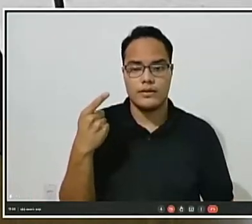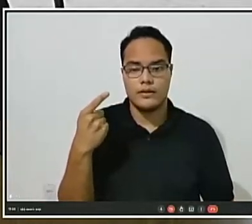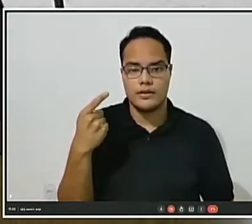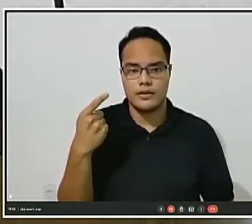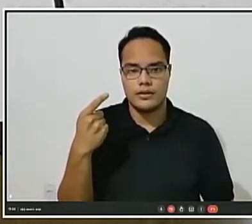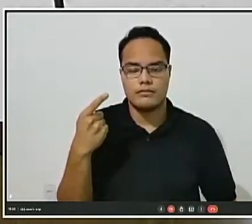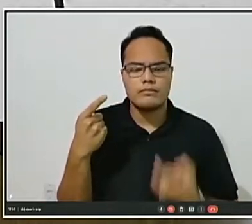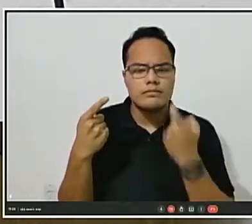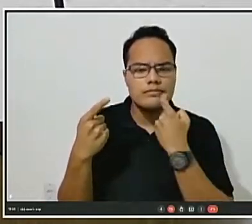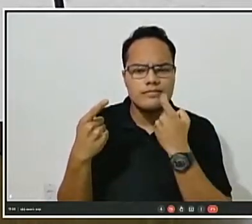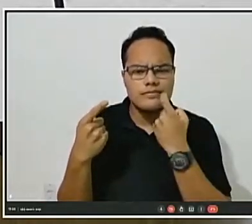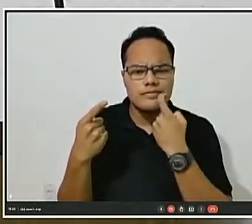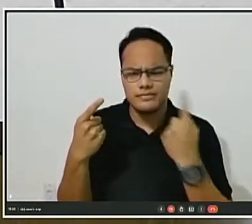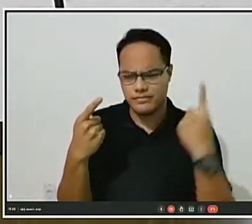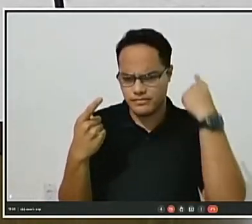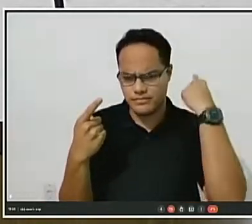passada,